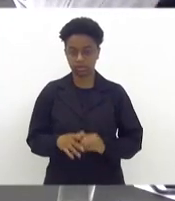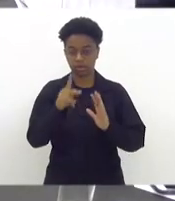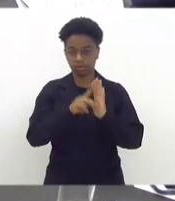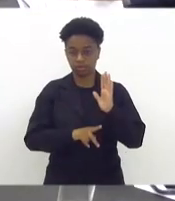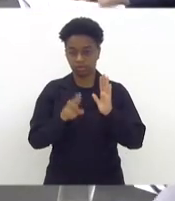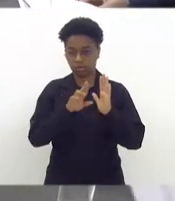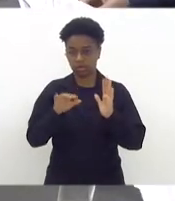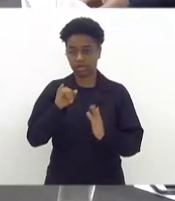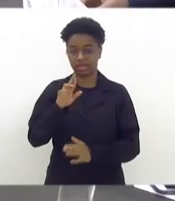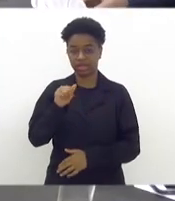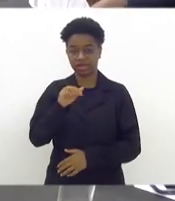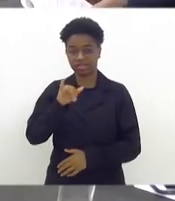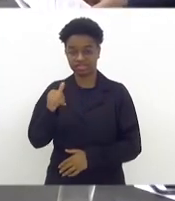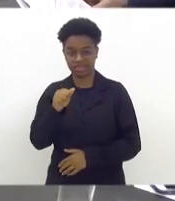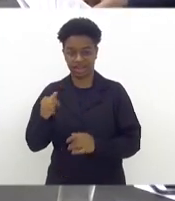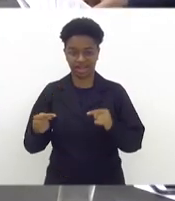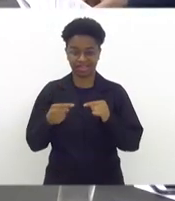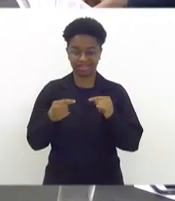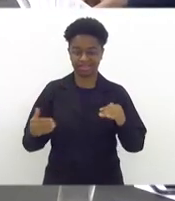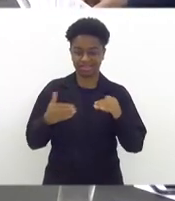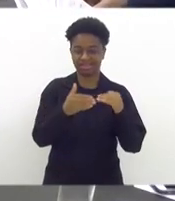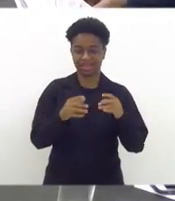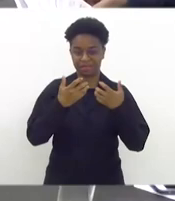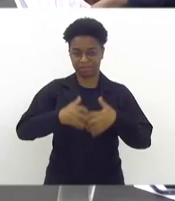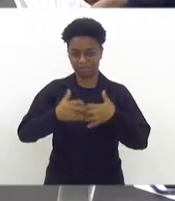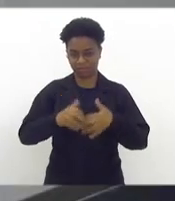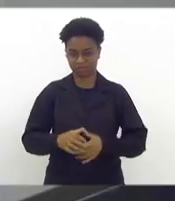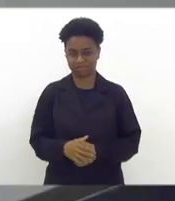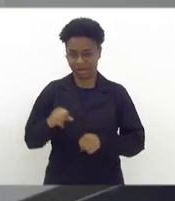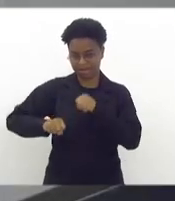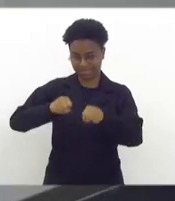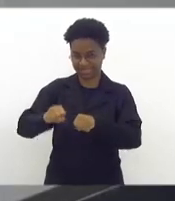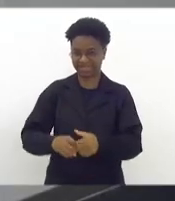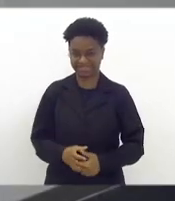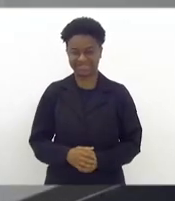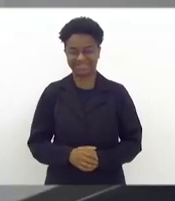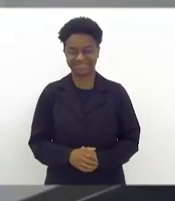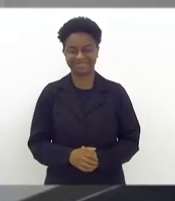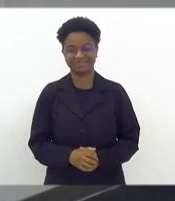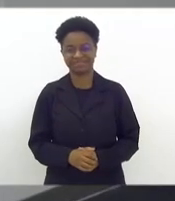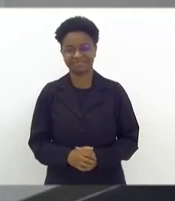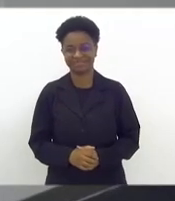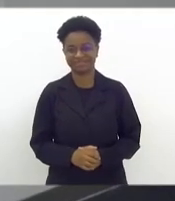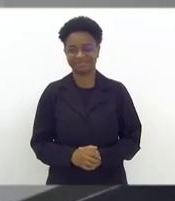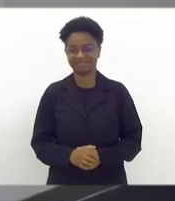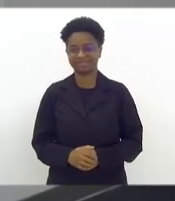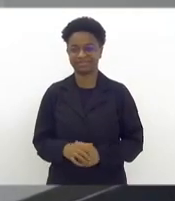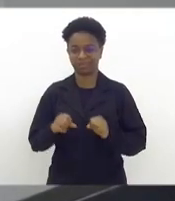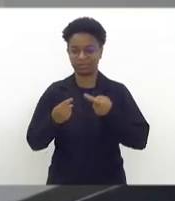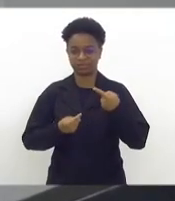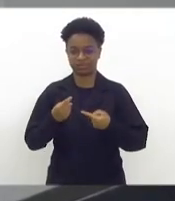de Irajá a Petrópolis. De bicicleta. De bicicleta. Em